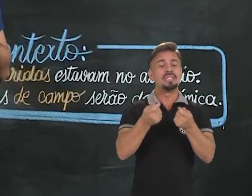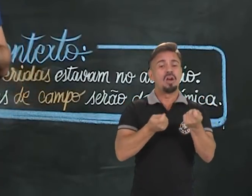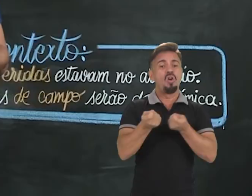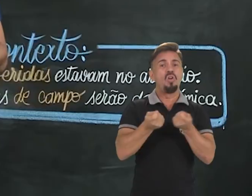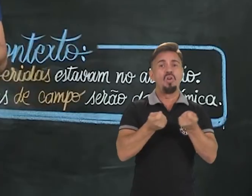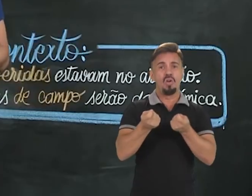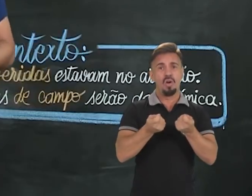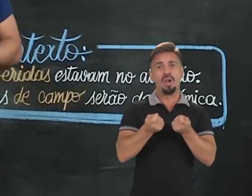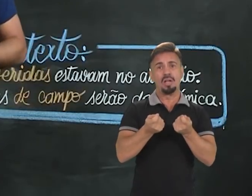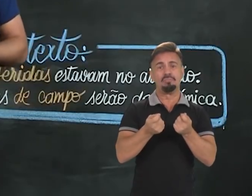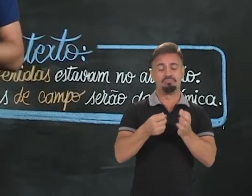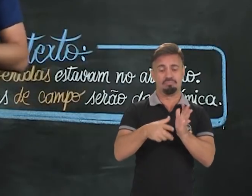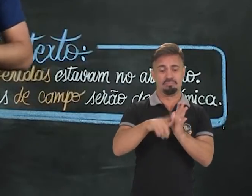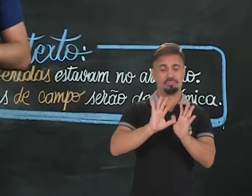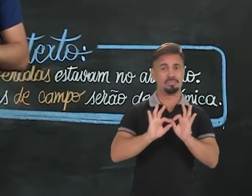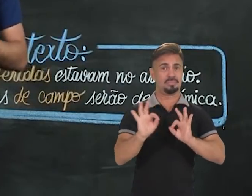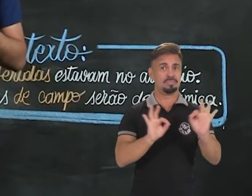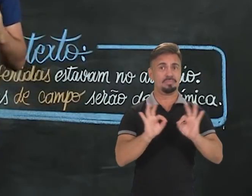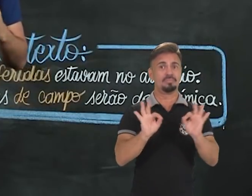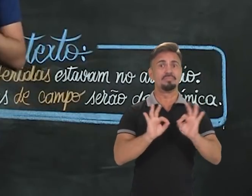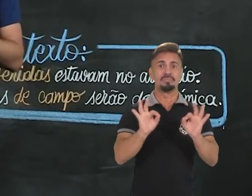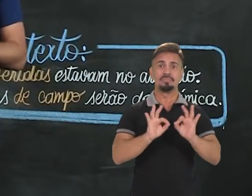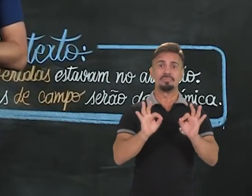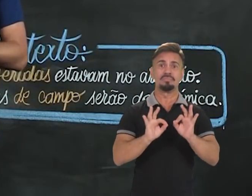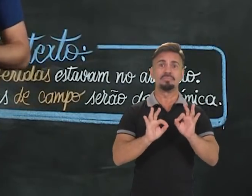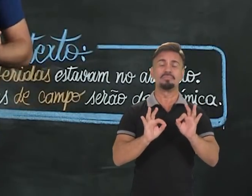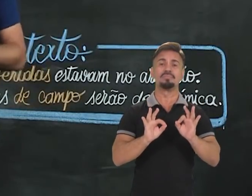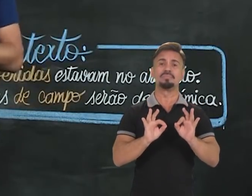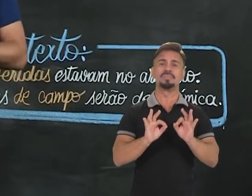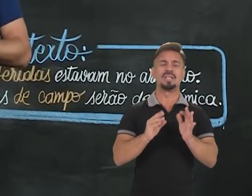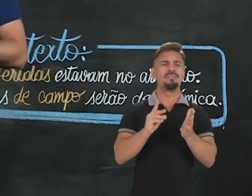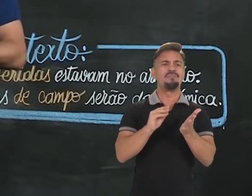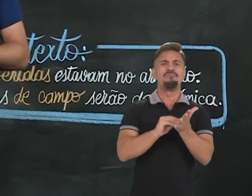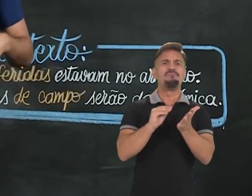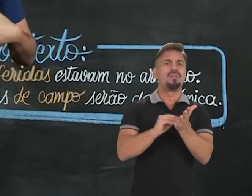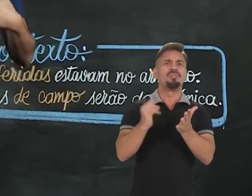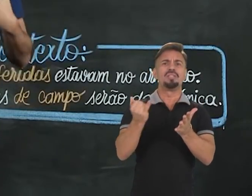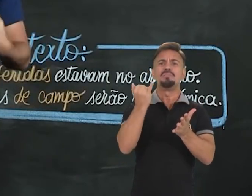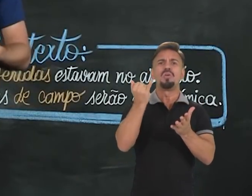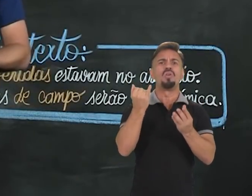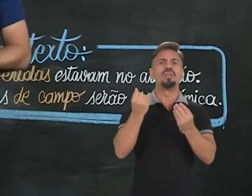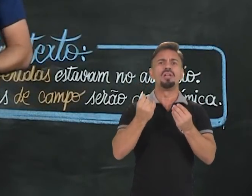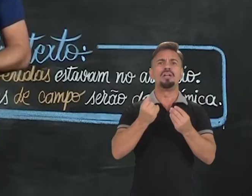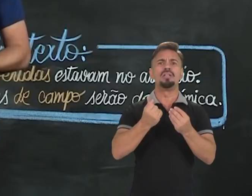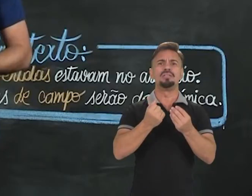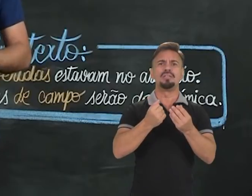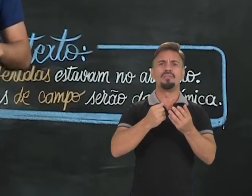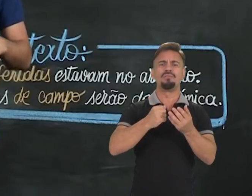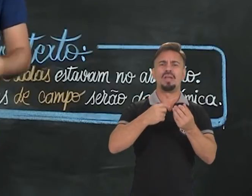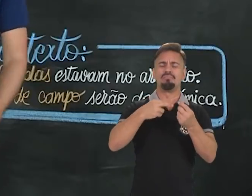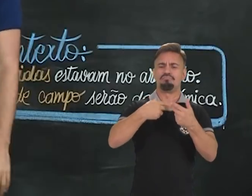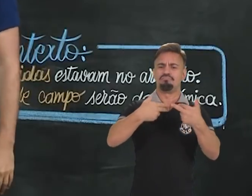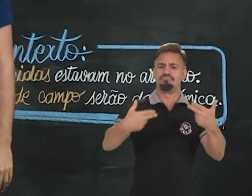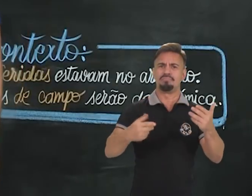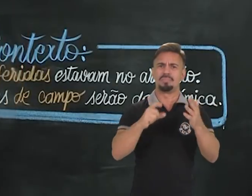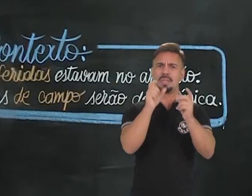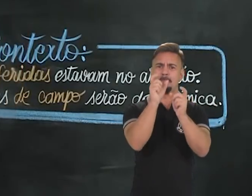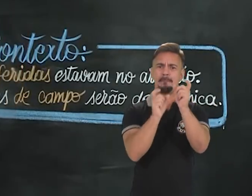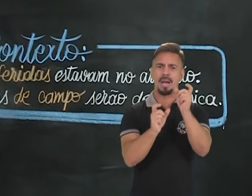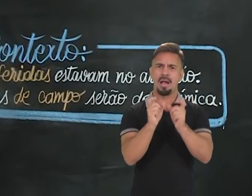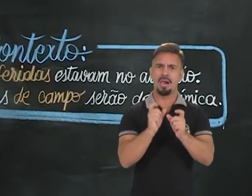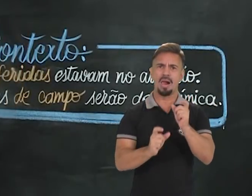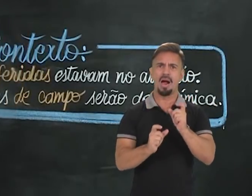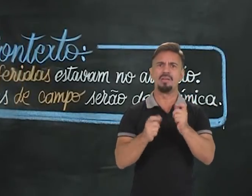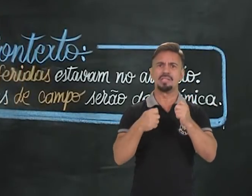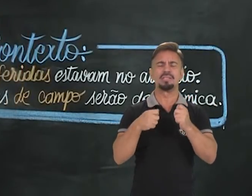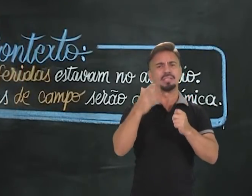vai ficar carregado de informações desnecessárias, comprovando que te falta algo importante, que é um repertório vocabular. Ou seja, você não sabe